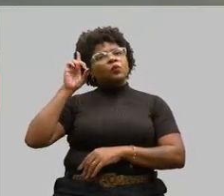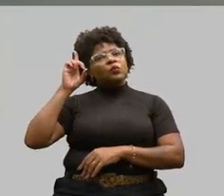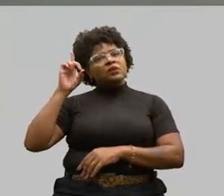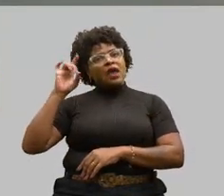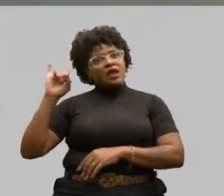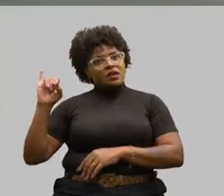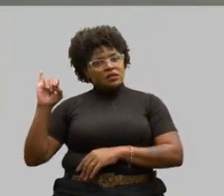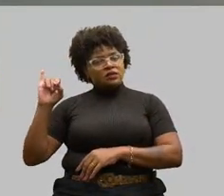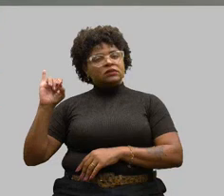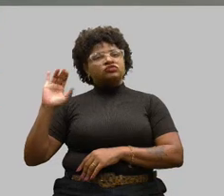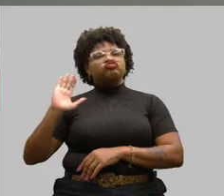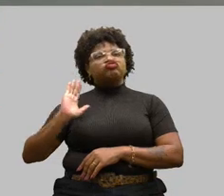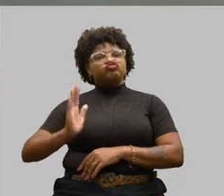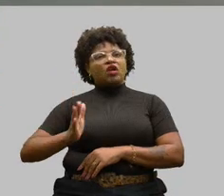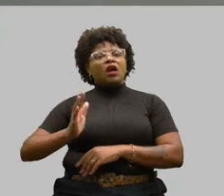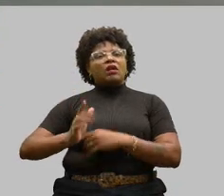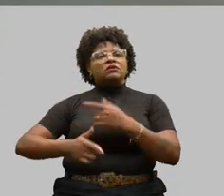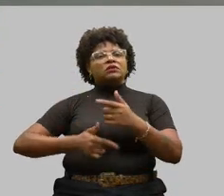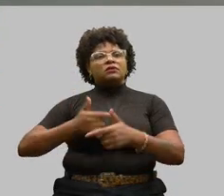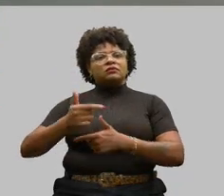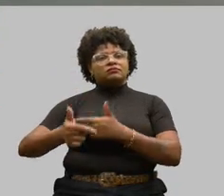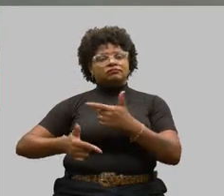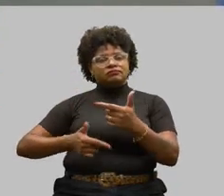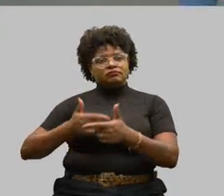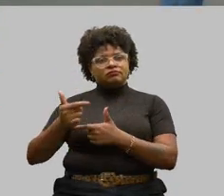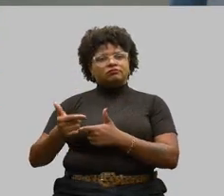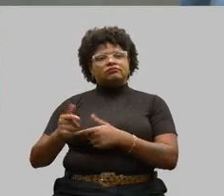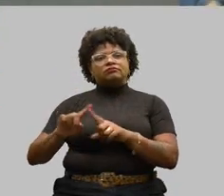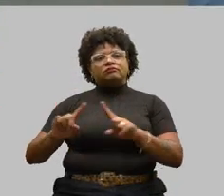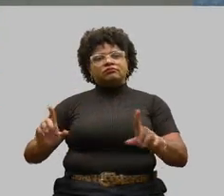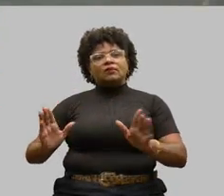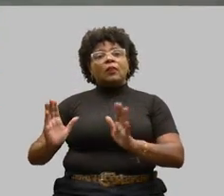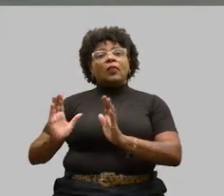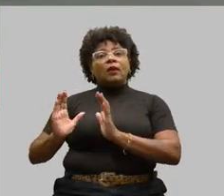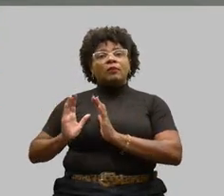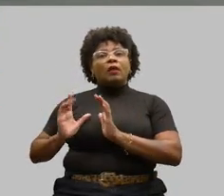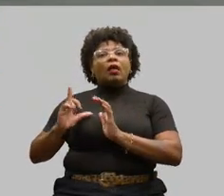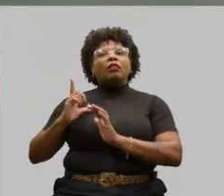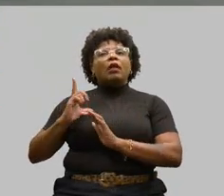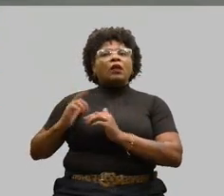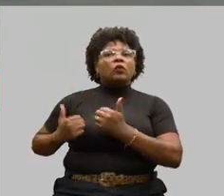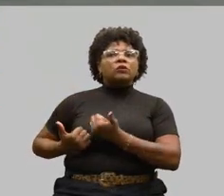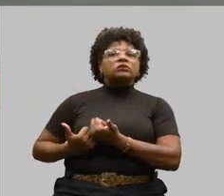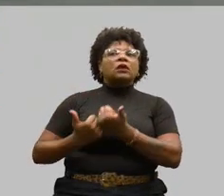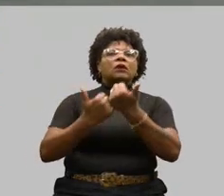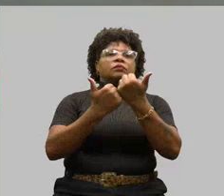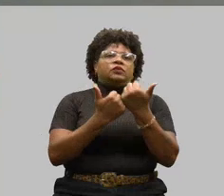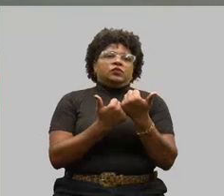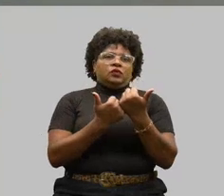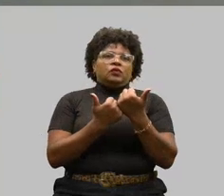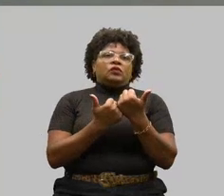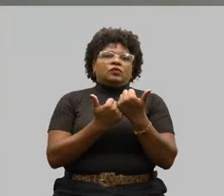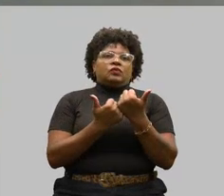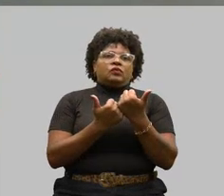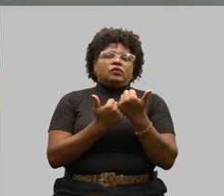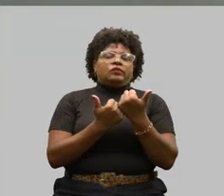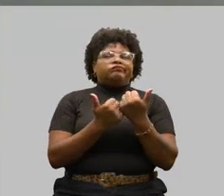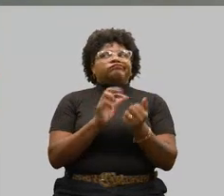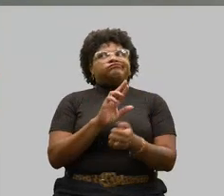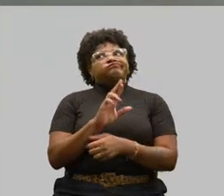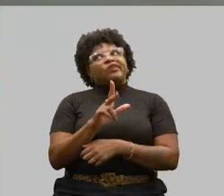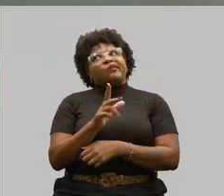da rede a paz inseridas através do apoio da rede APAE não chega 6%,